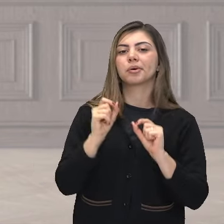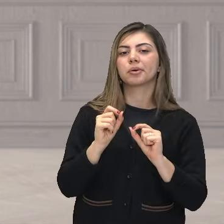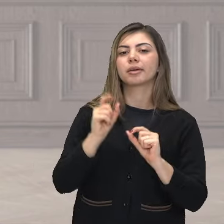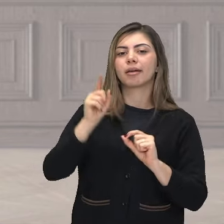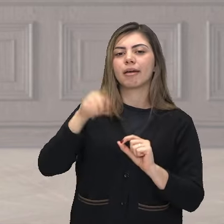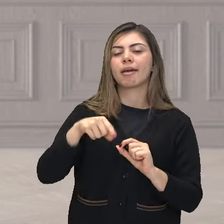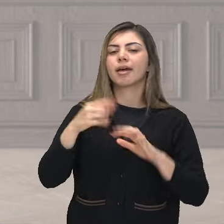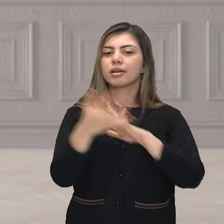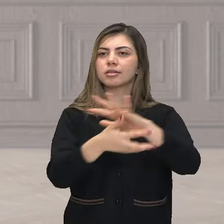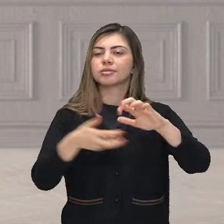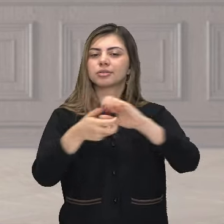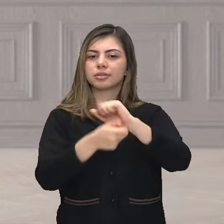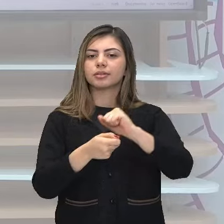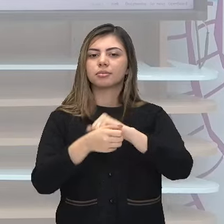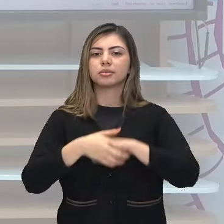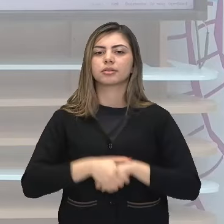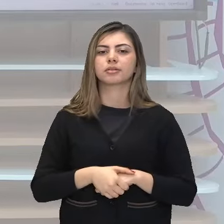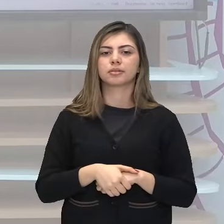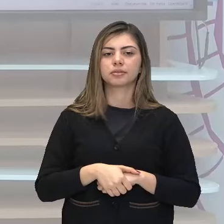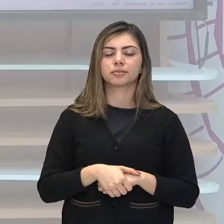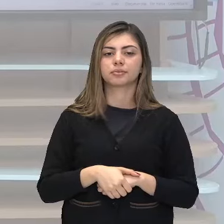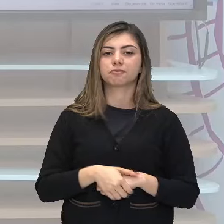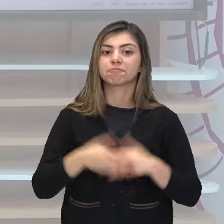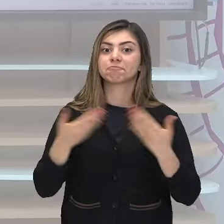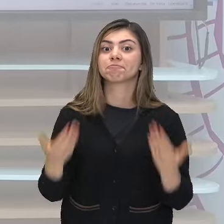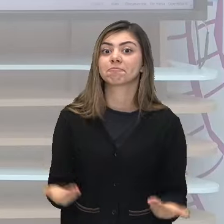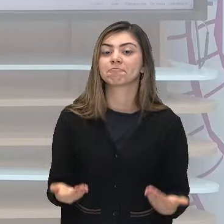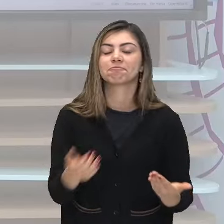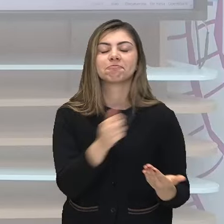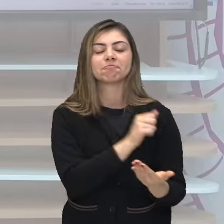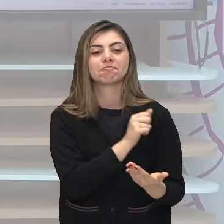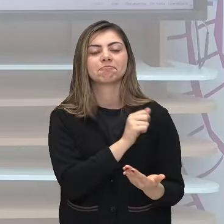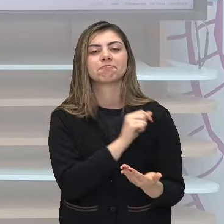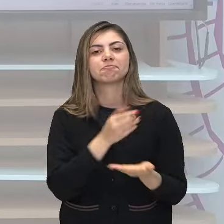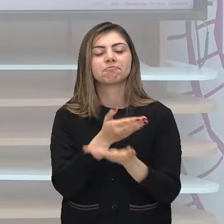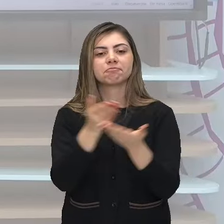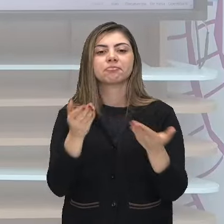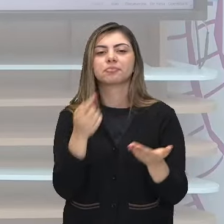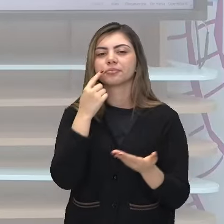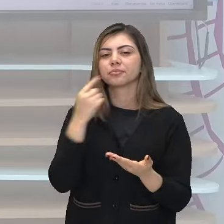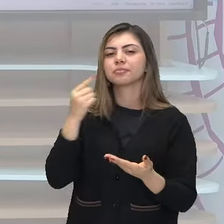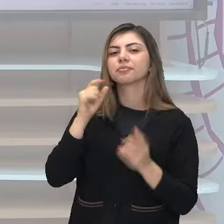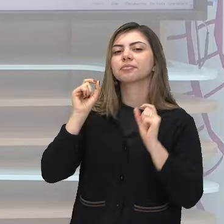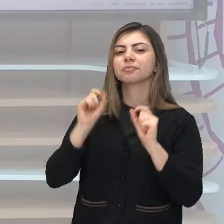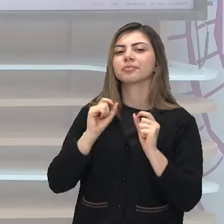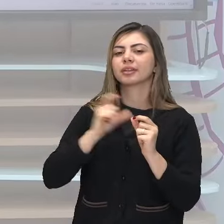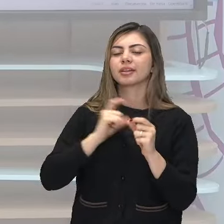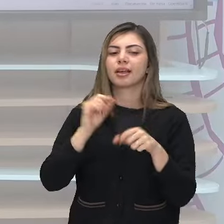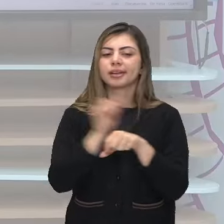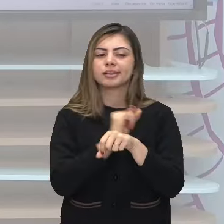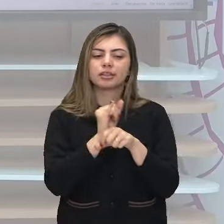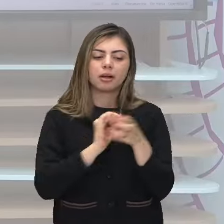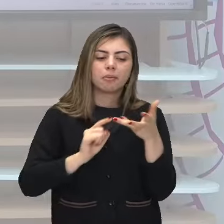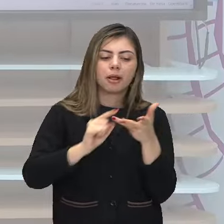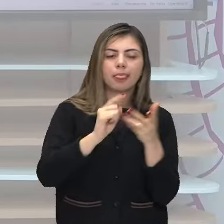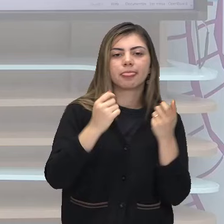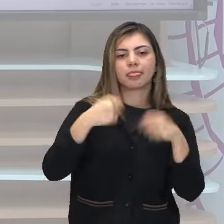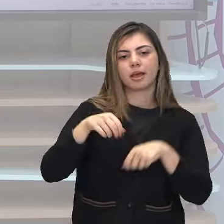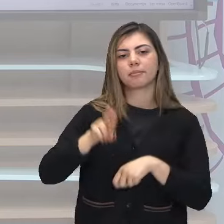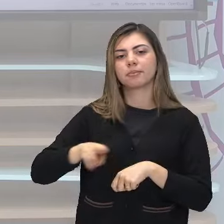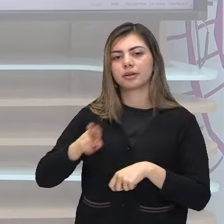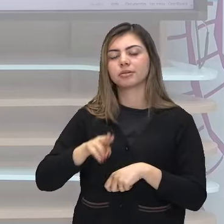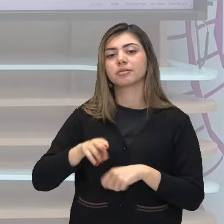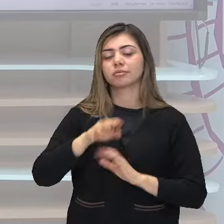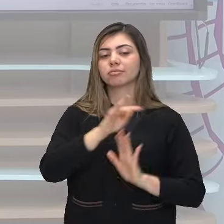de sustentabilidade então vocês puderam Verificar como são várias as estratégias que você pode usar num texto